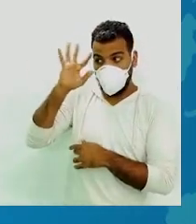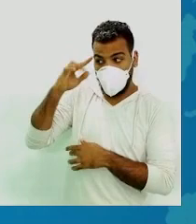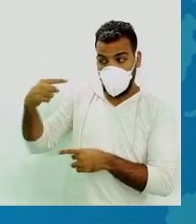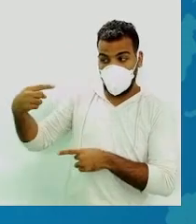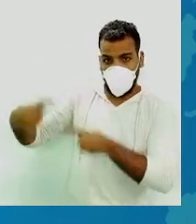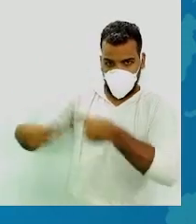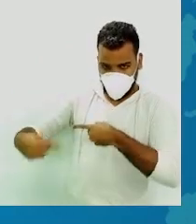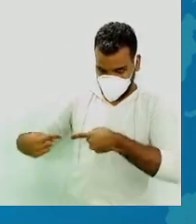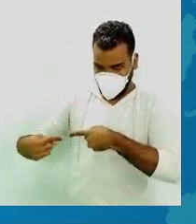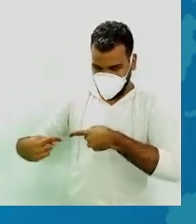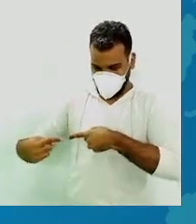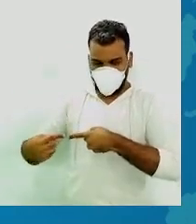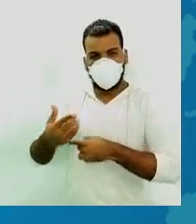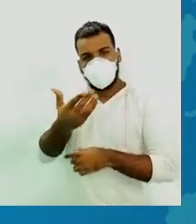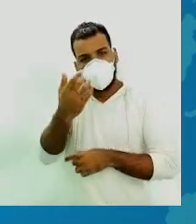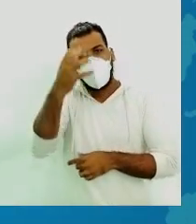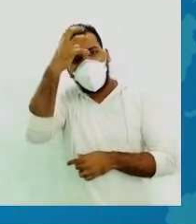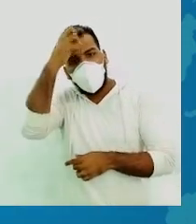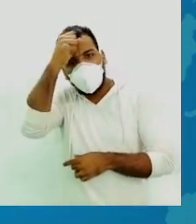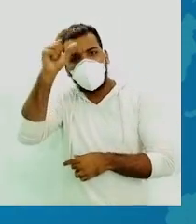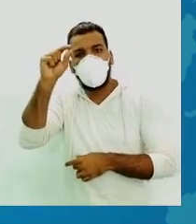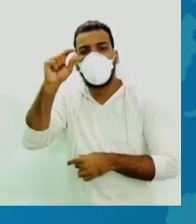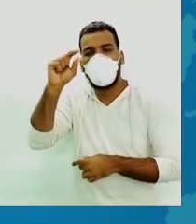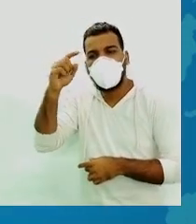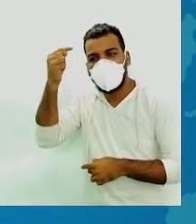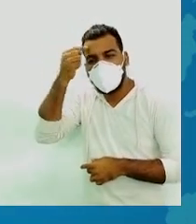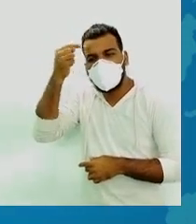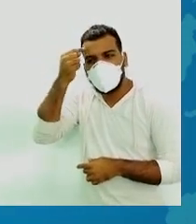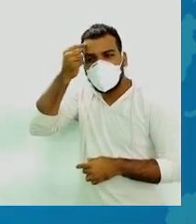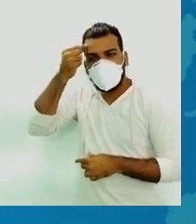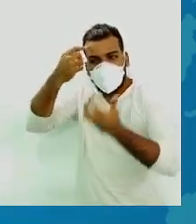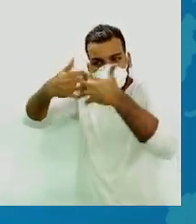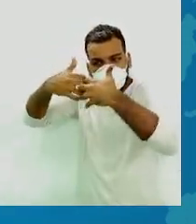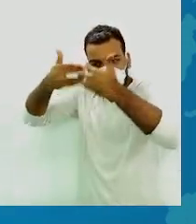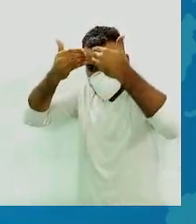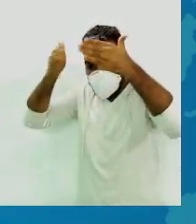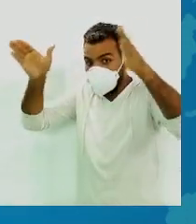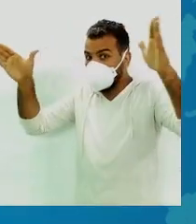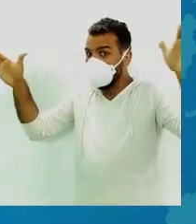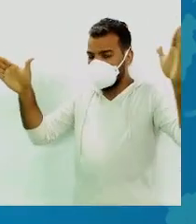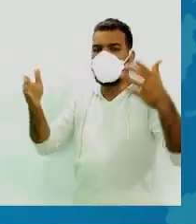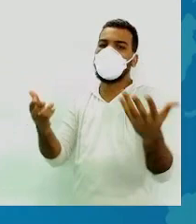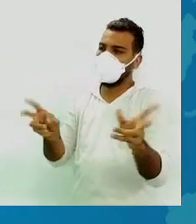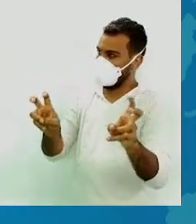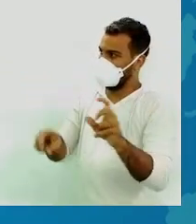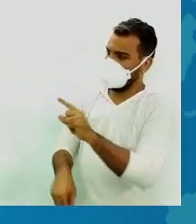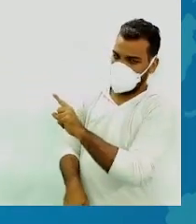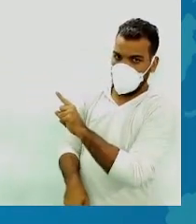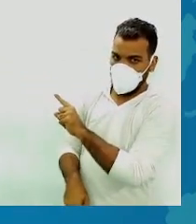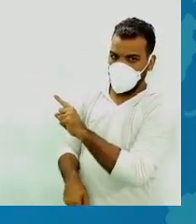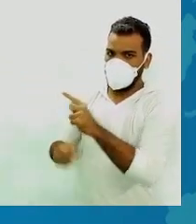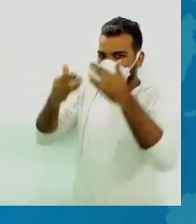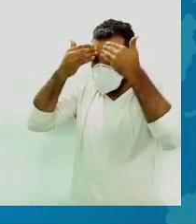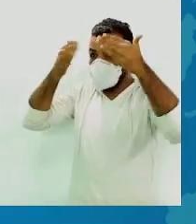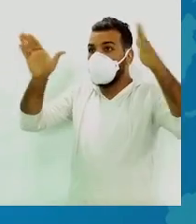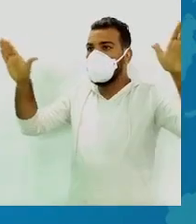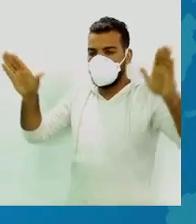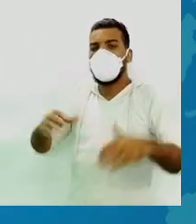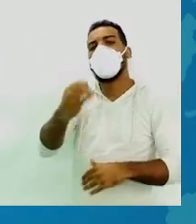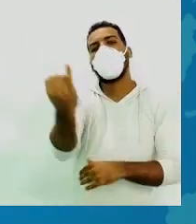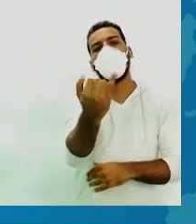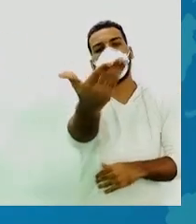política. Vamos ampliar o nosso pensamento a respeito desse tema. É importante que